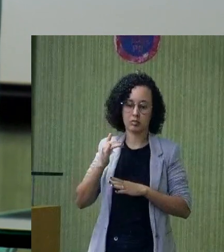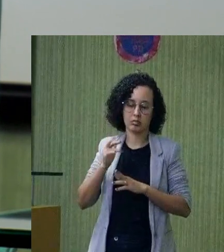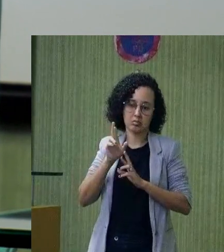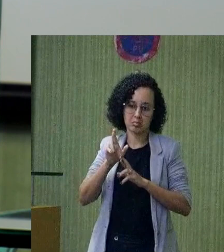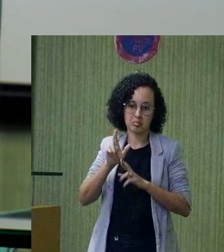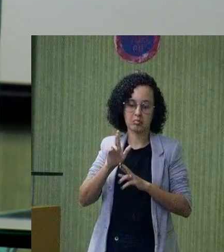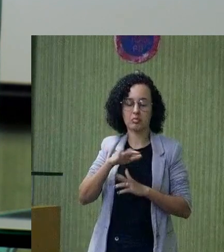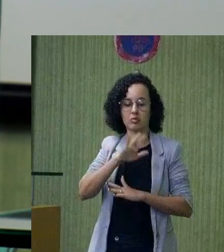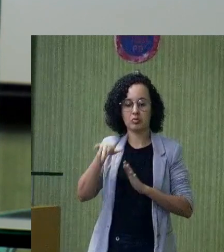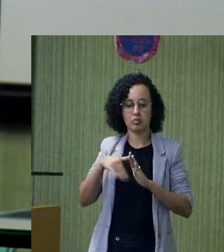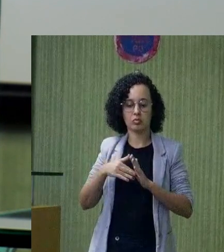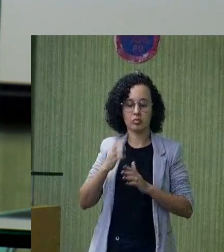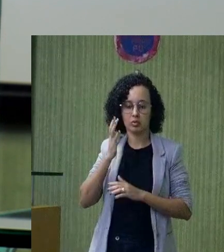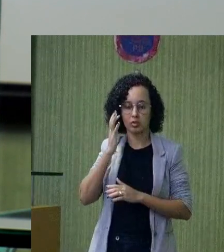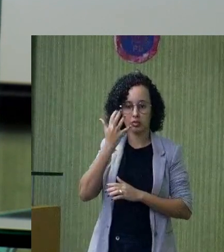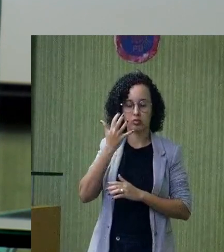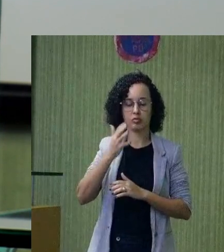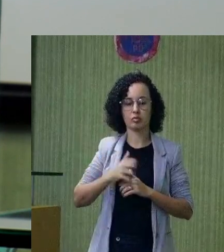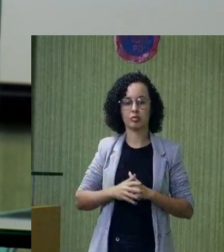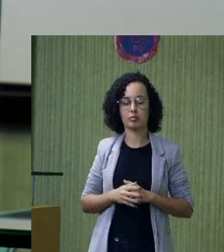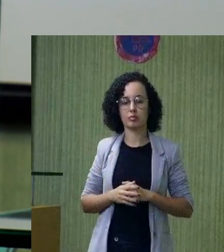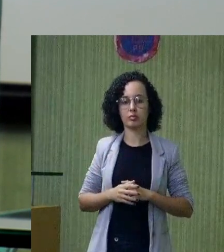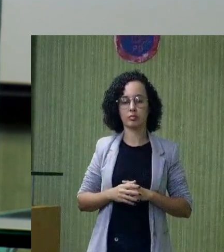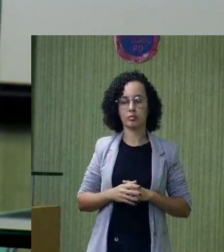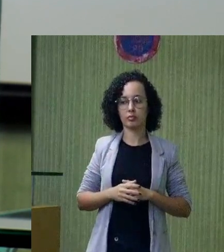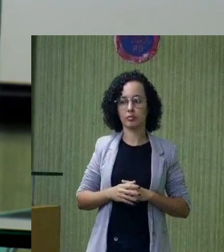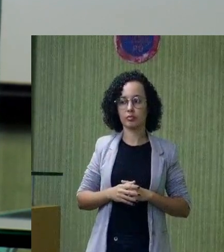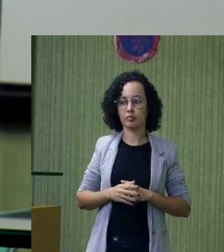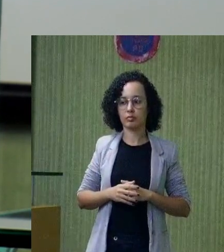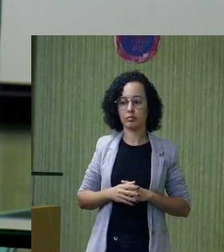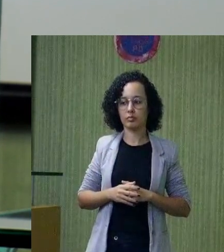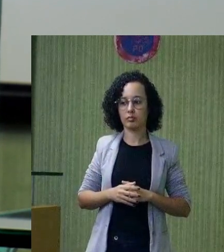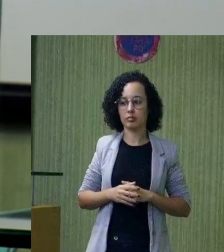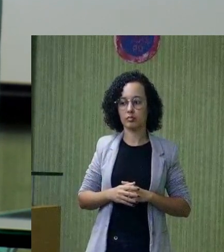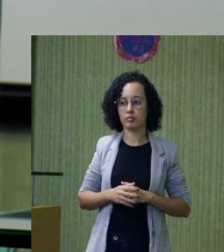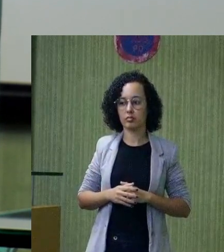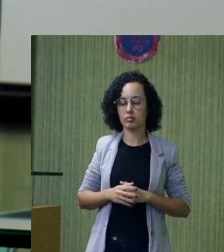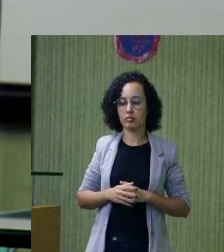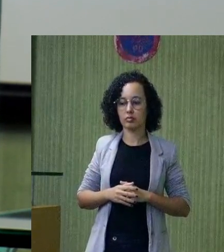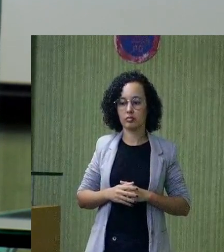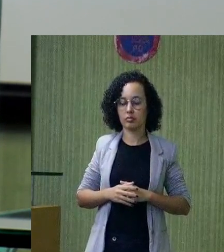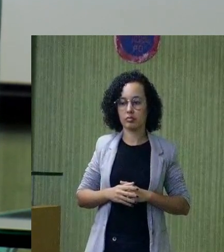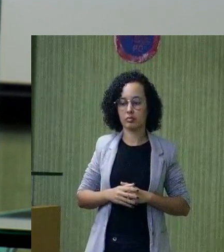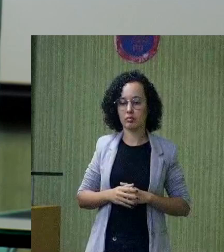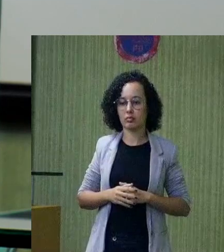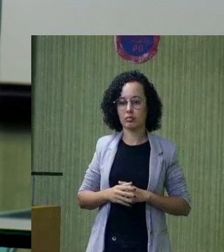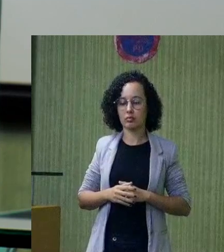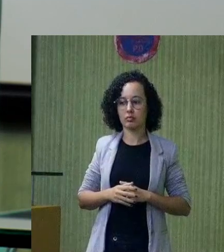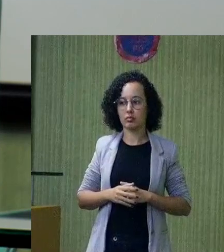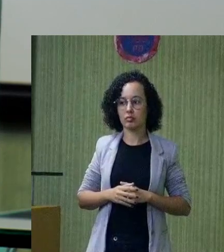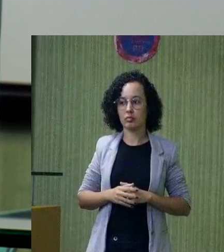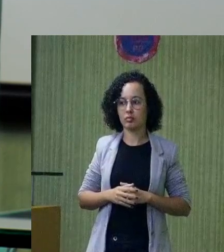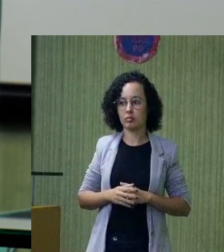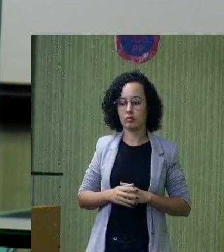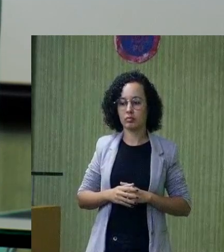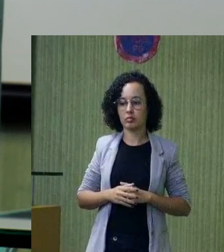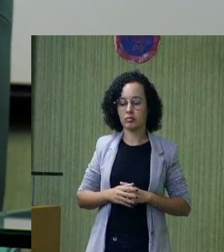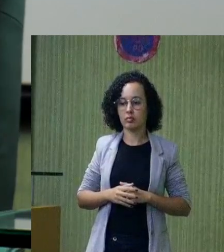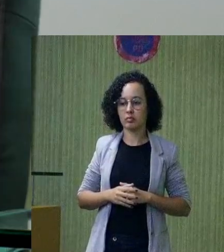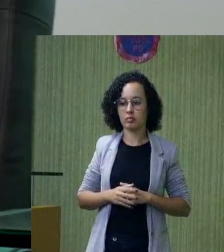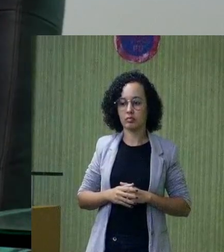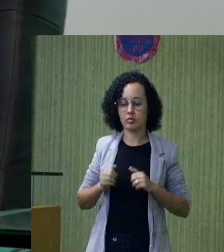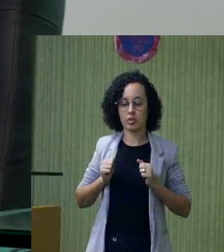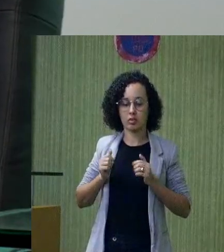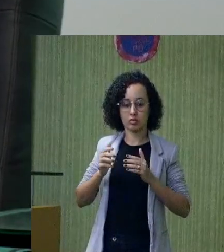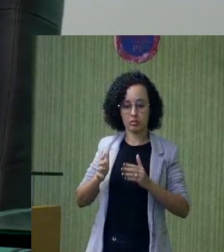forma eh extrajudicialmente né eu acredito aquela questão da sua atuação resolutiva